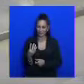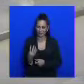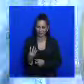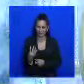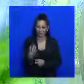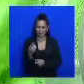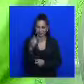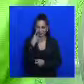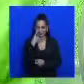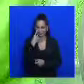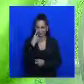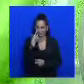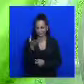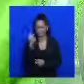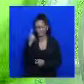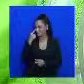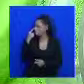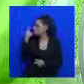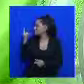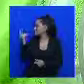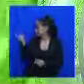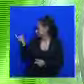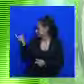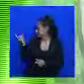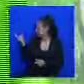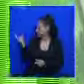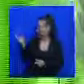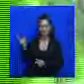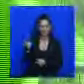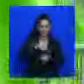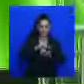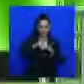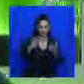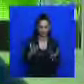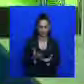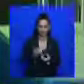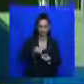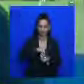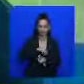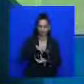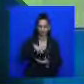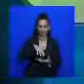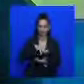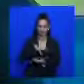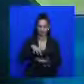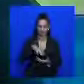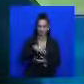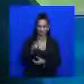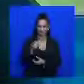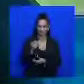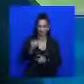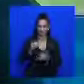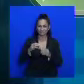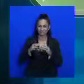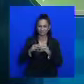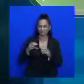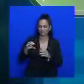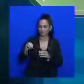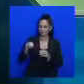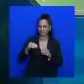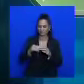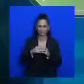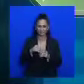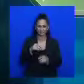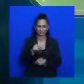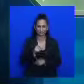4. Bola posicionada, valendo. Globo recarregado, embaralhando 10 bolas numeradas de 0 a